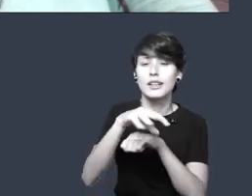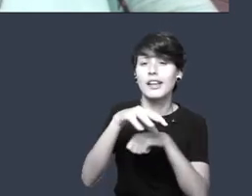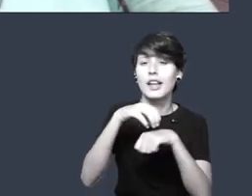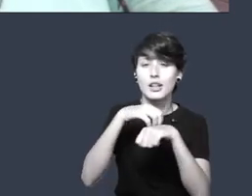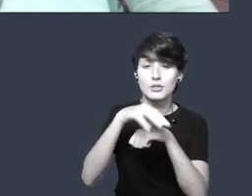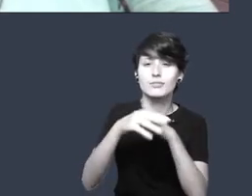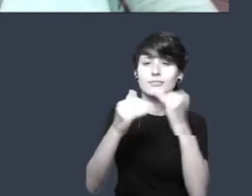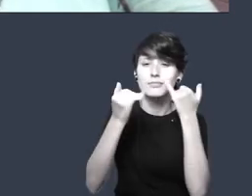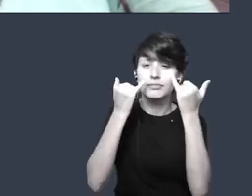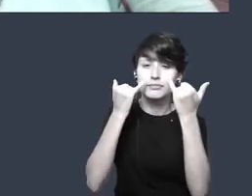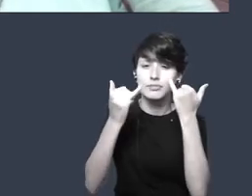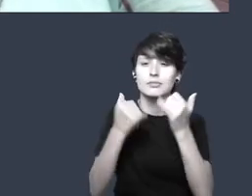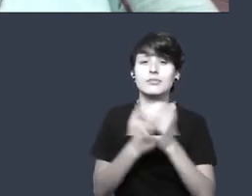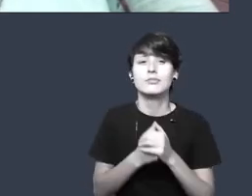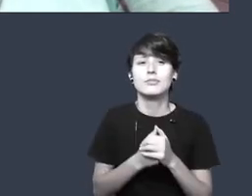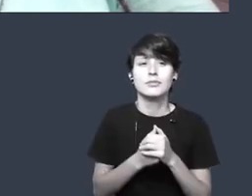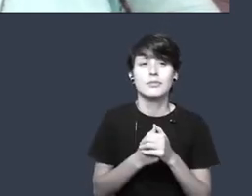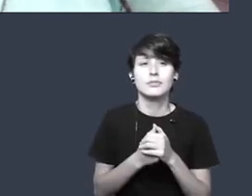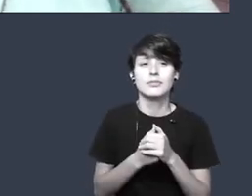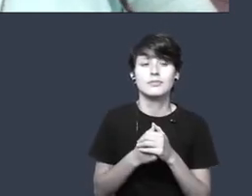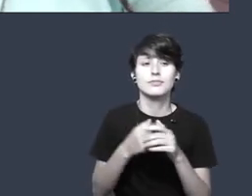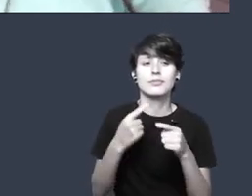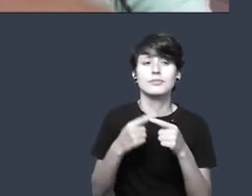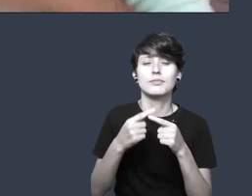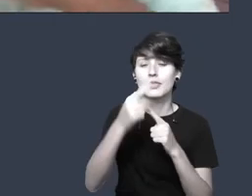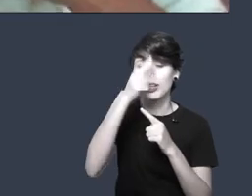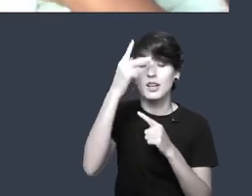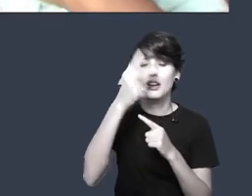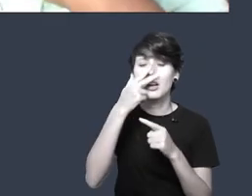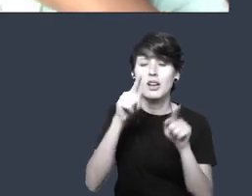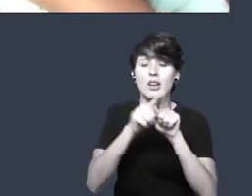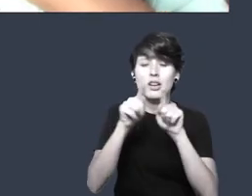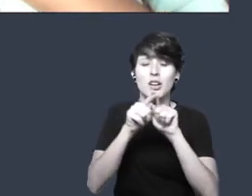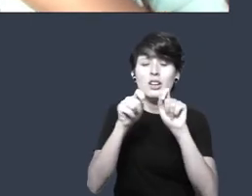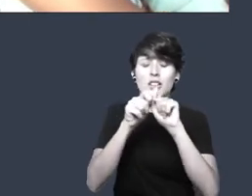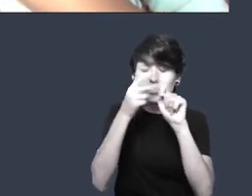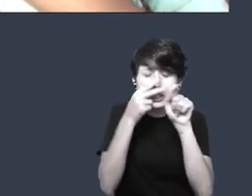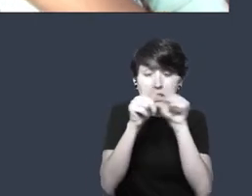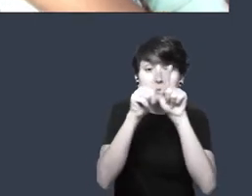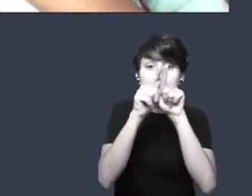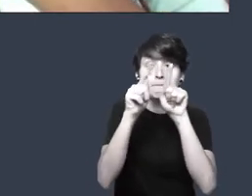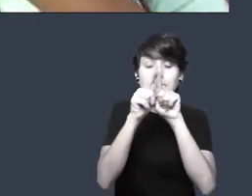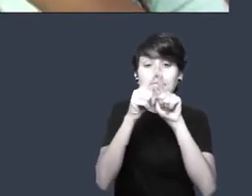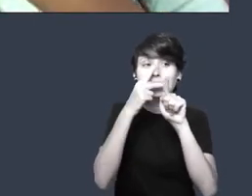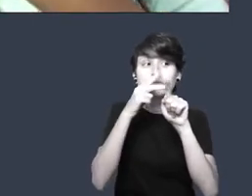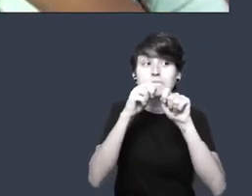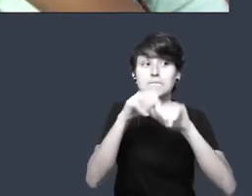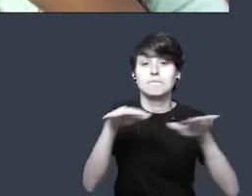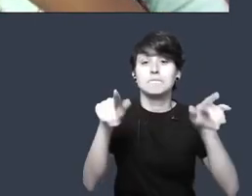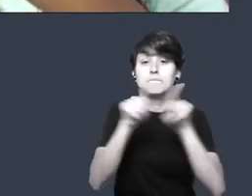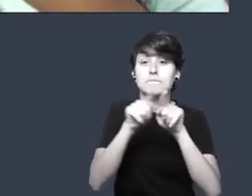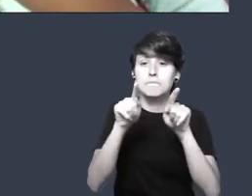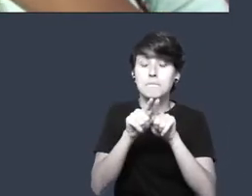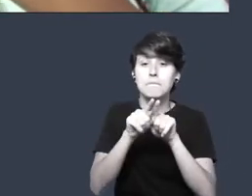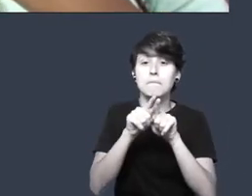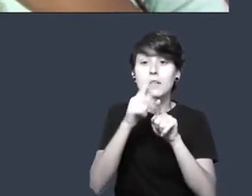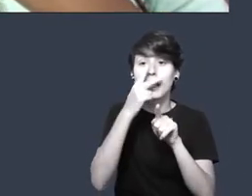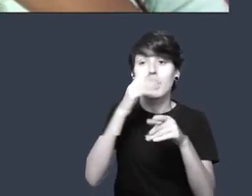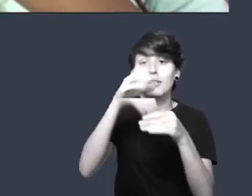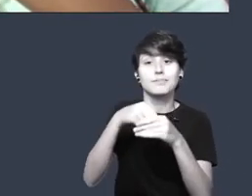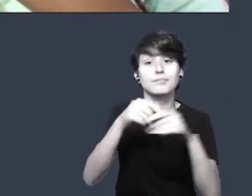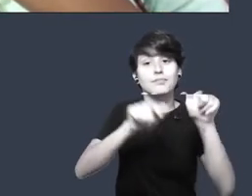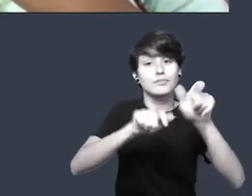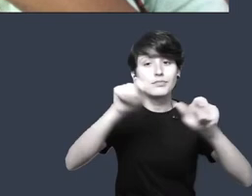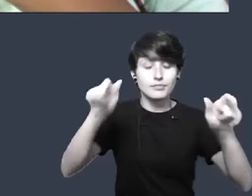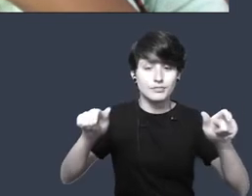né? Porque as pessoas vão começar a replicar o que foi passado pela imprensa para as outras pessoas, né? E eu